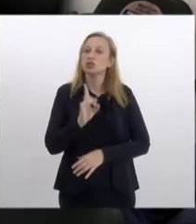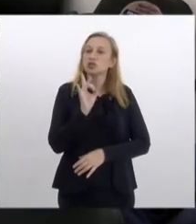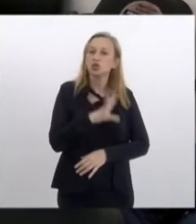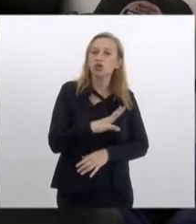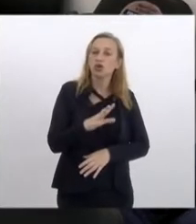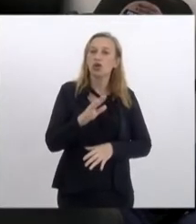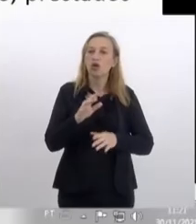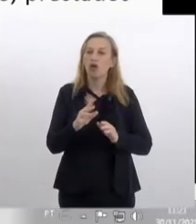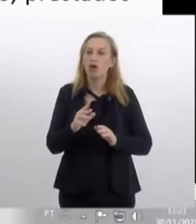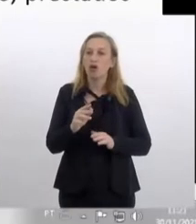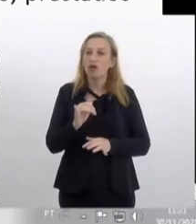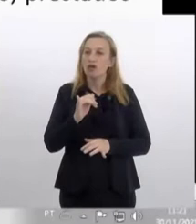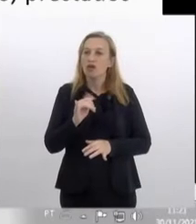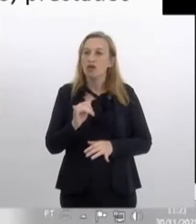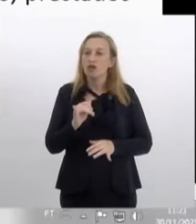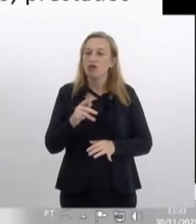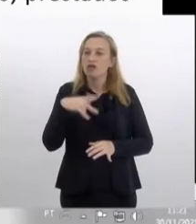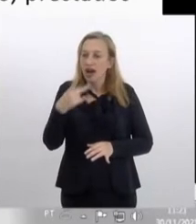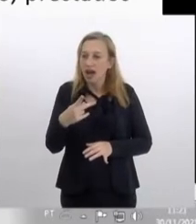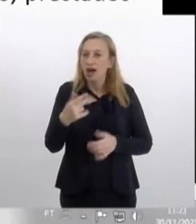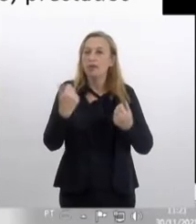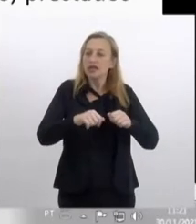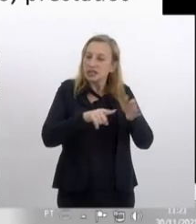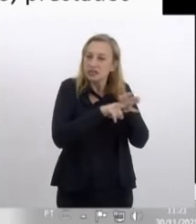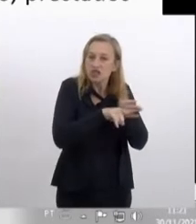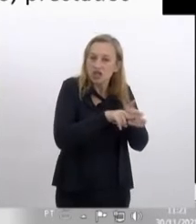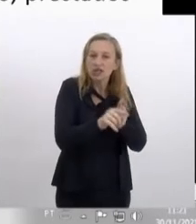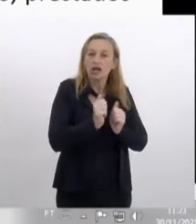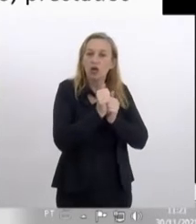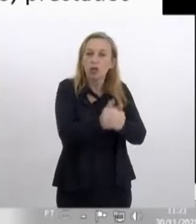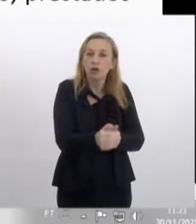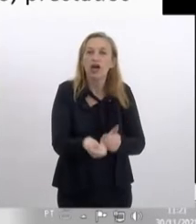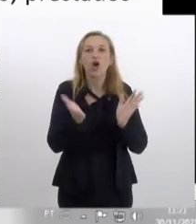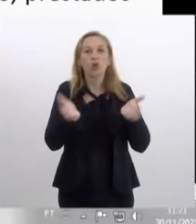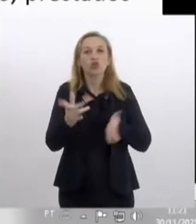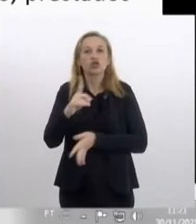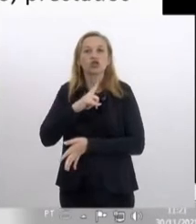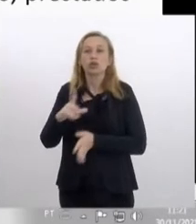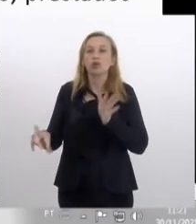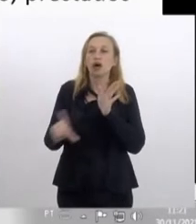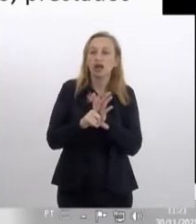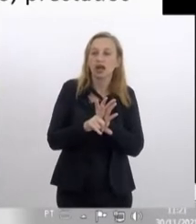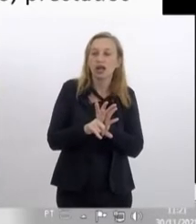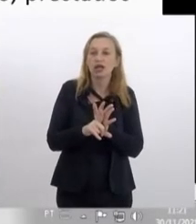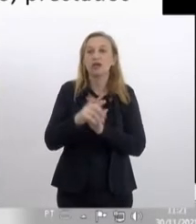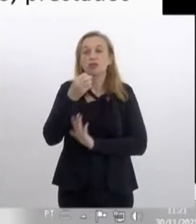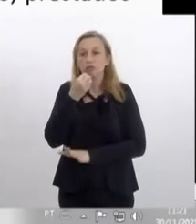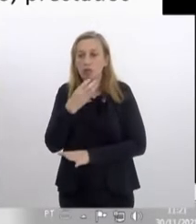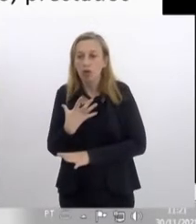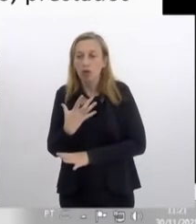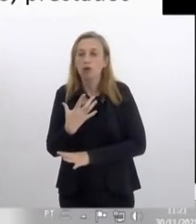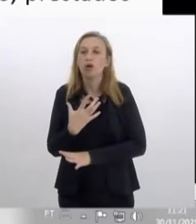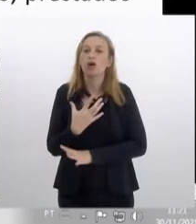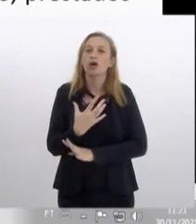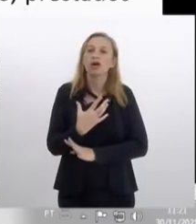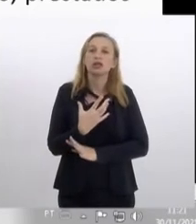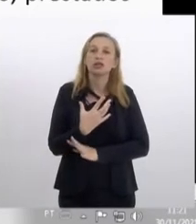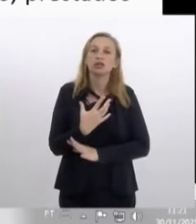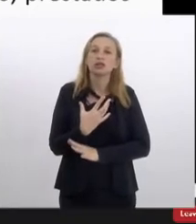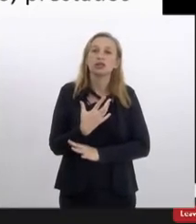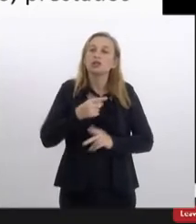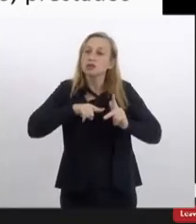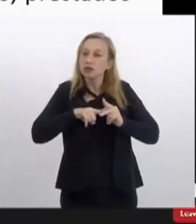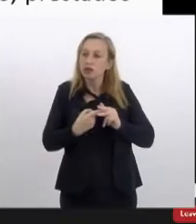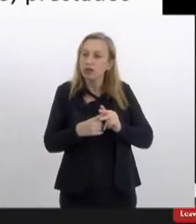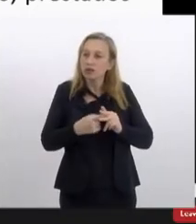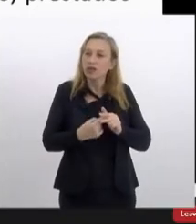o recurso, a gente tem que fiscalizar, acompanhar. E hoje nós temos uma legislação robusta, né, que